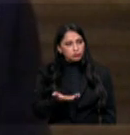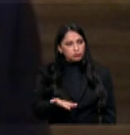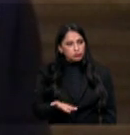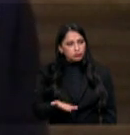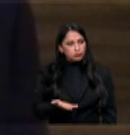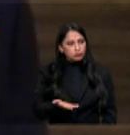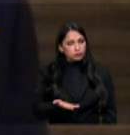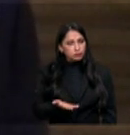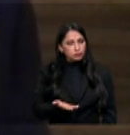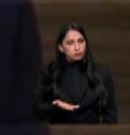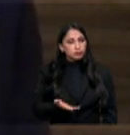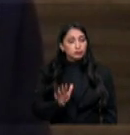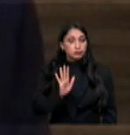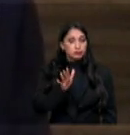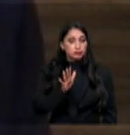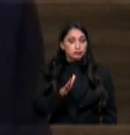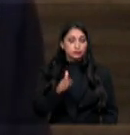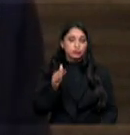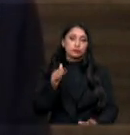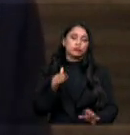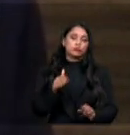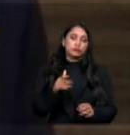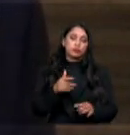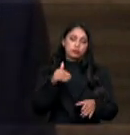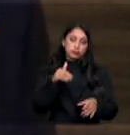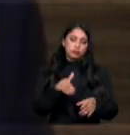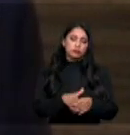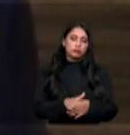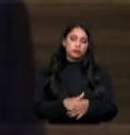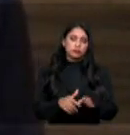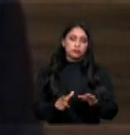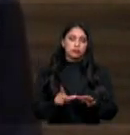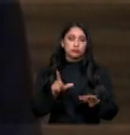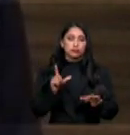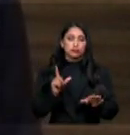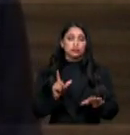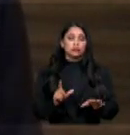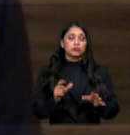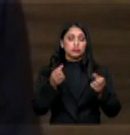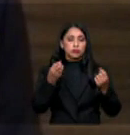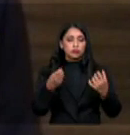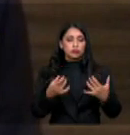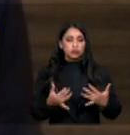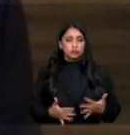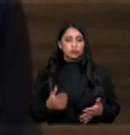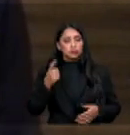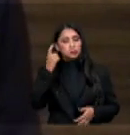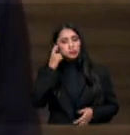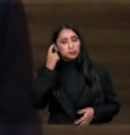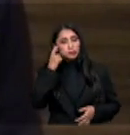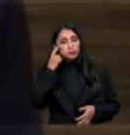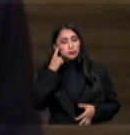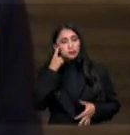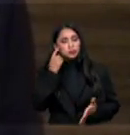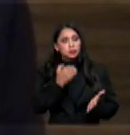já antecipando a minha posição, eu acho que essas premissas se aplicam